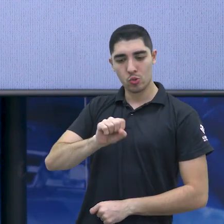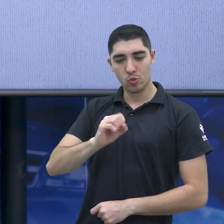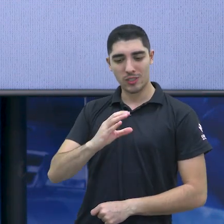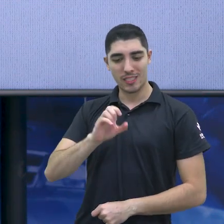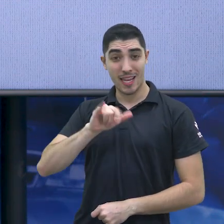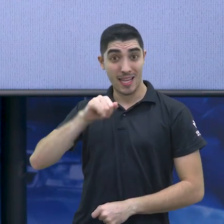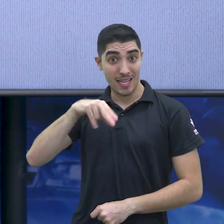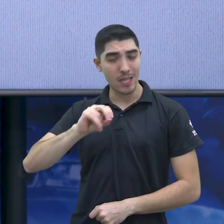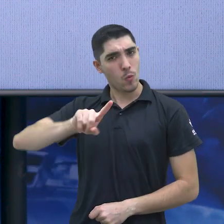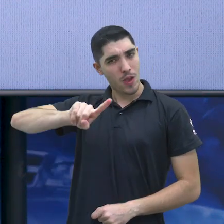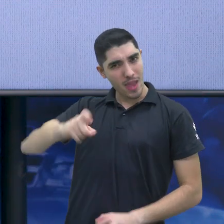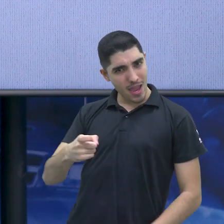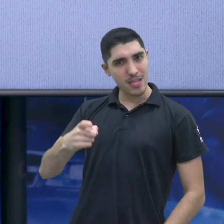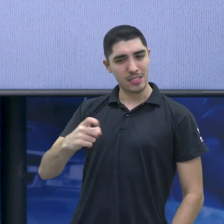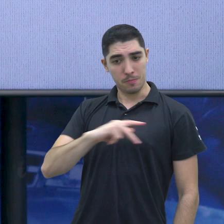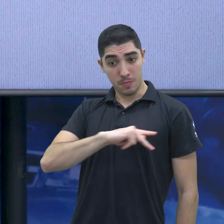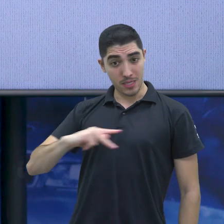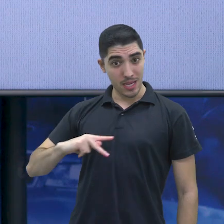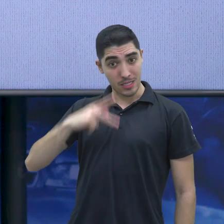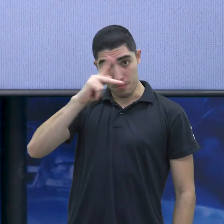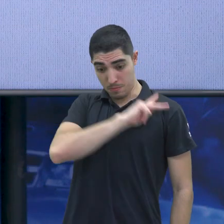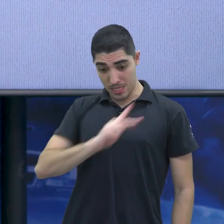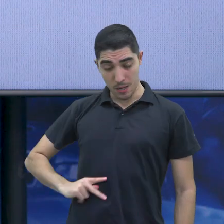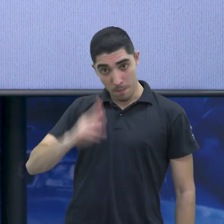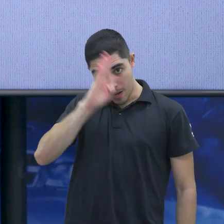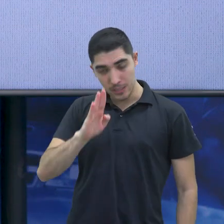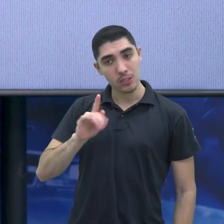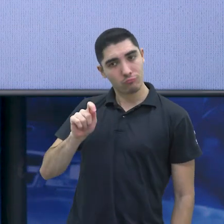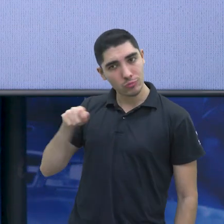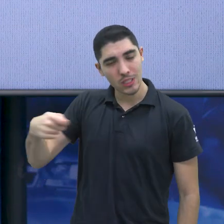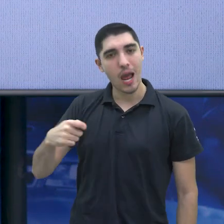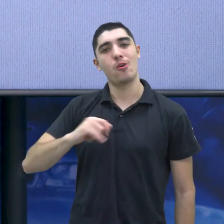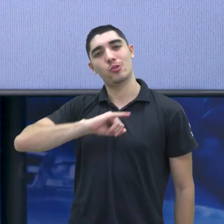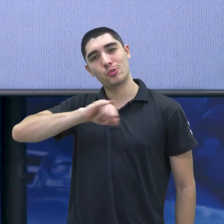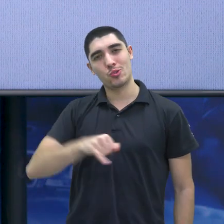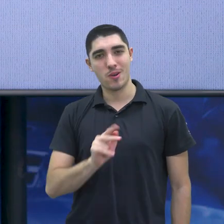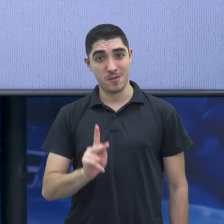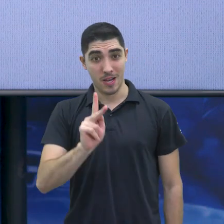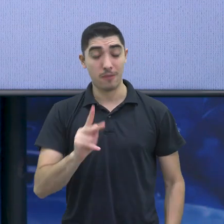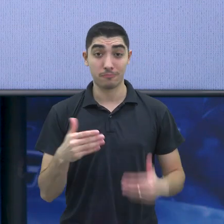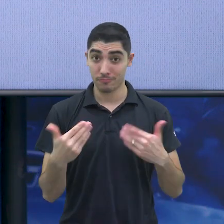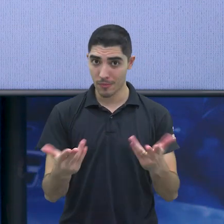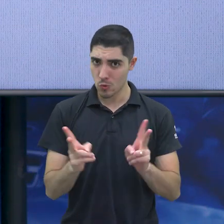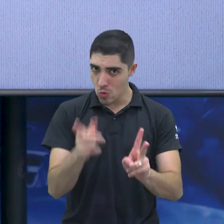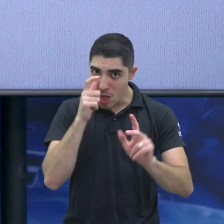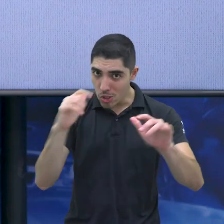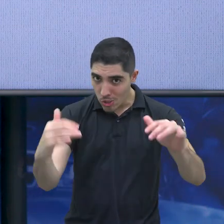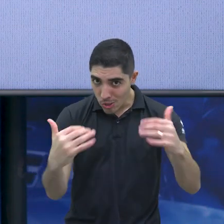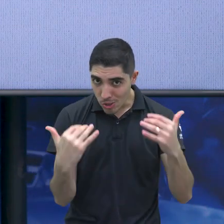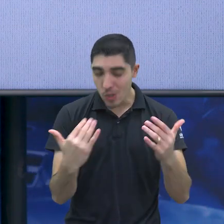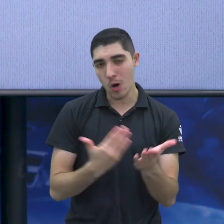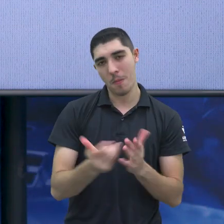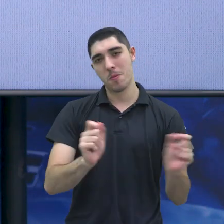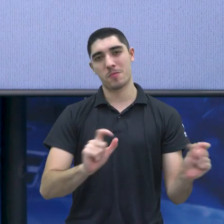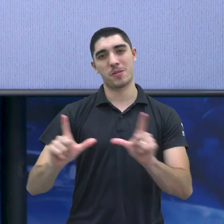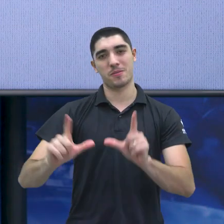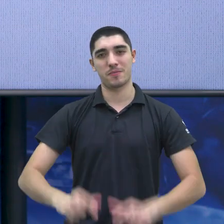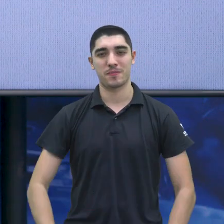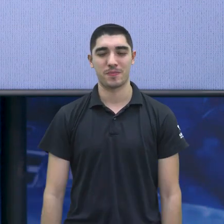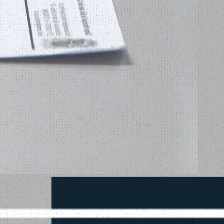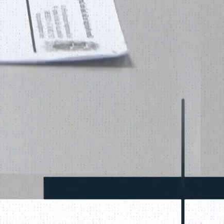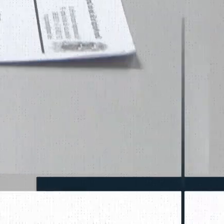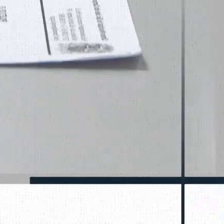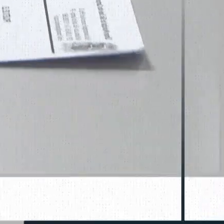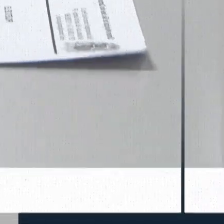Kubitschek, ex-presidente do Brasil, que tem o nome em uma avenida de São José dos Campos. Fique por aí, o Ação Parlamentar começa